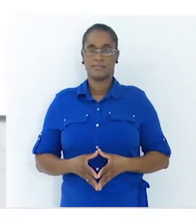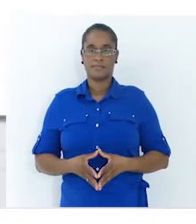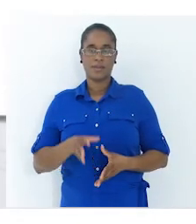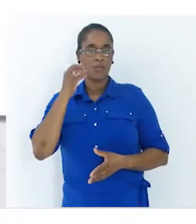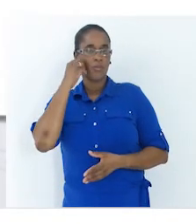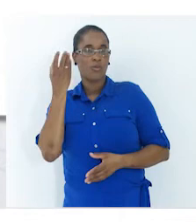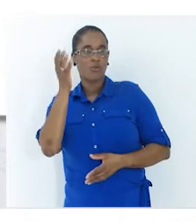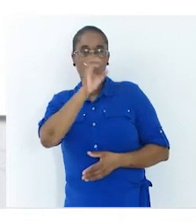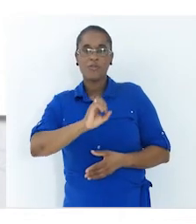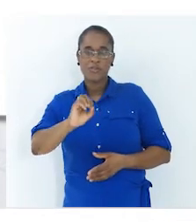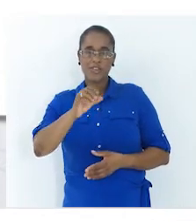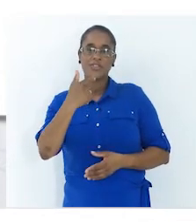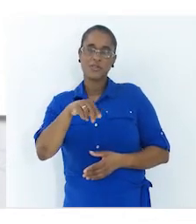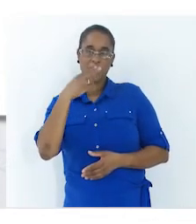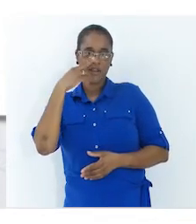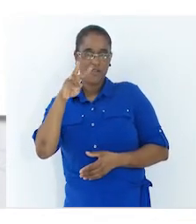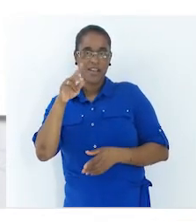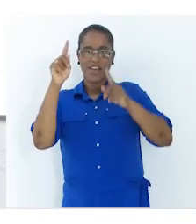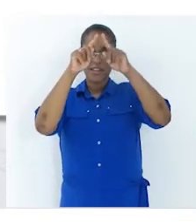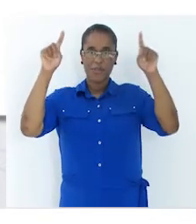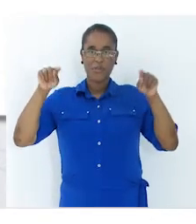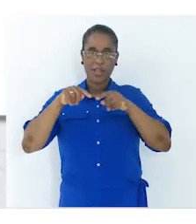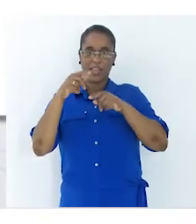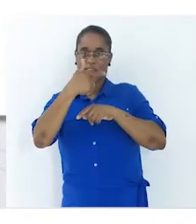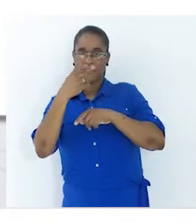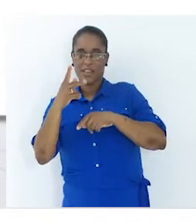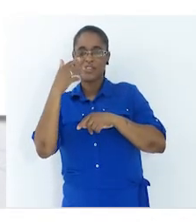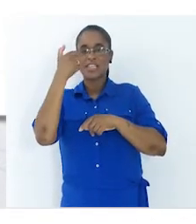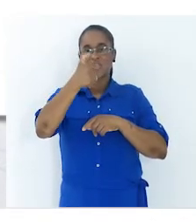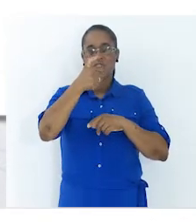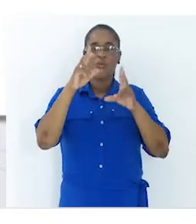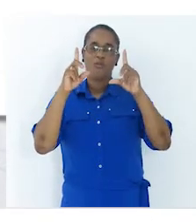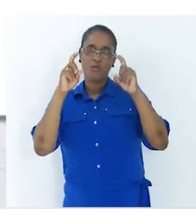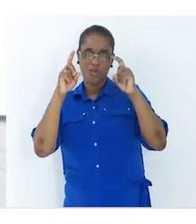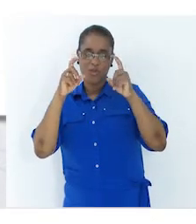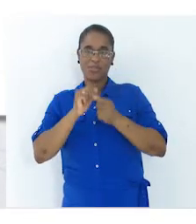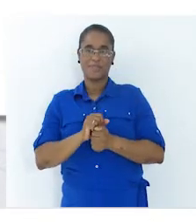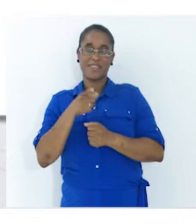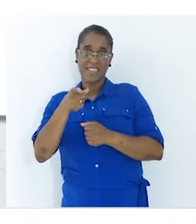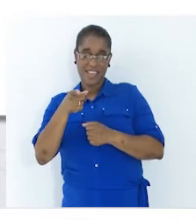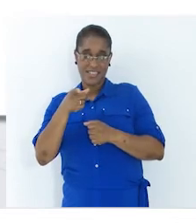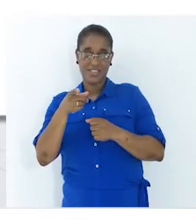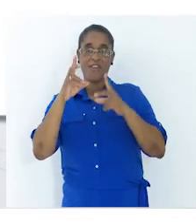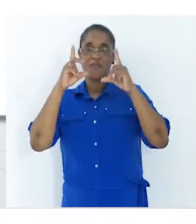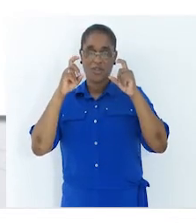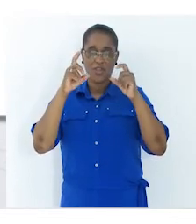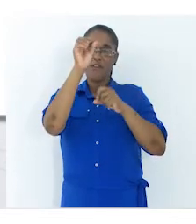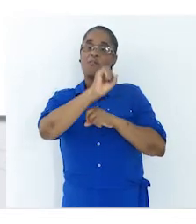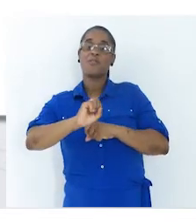Como vocês estão a ver, no painel temos 5 fotografias. Dessas fotografias, vocês